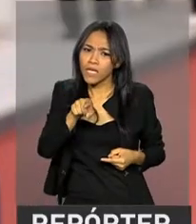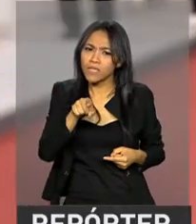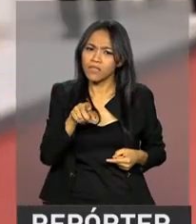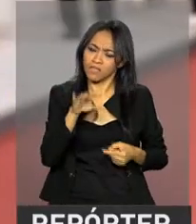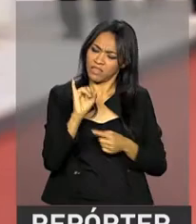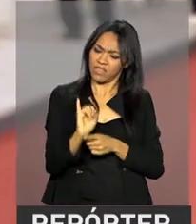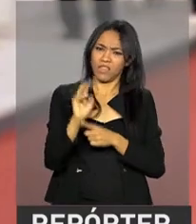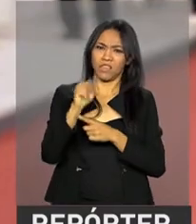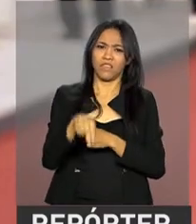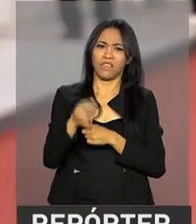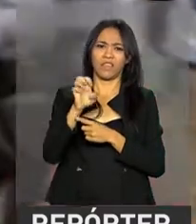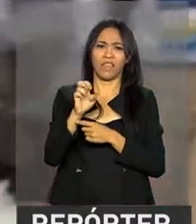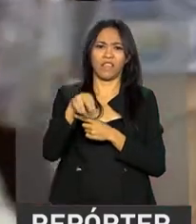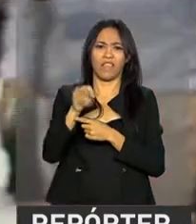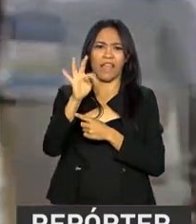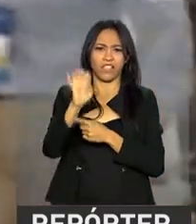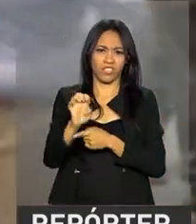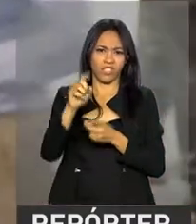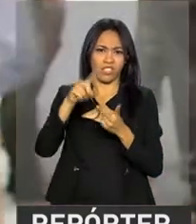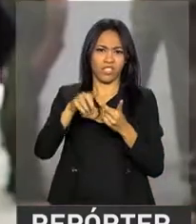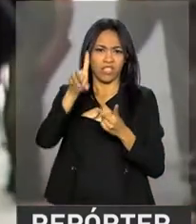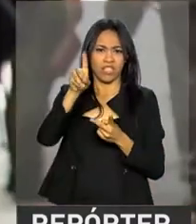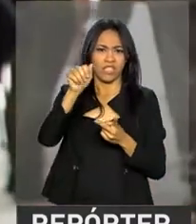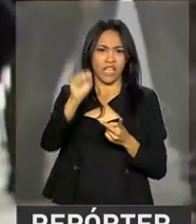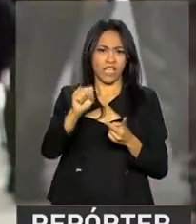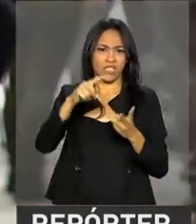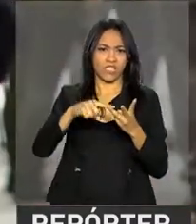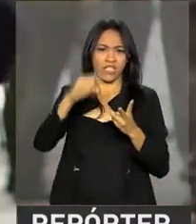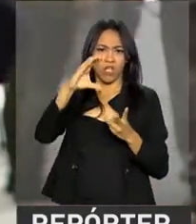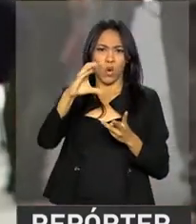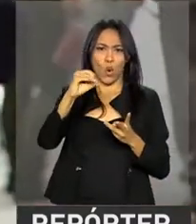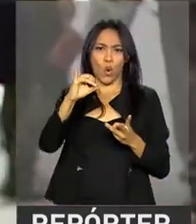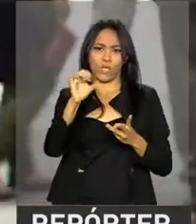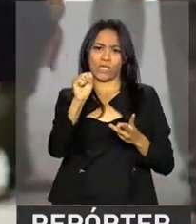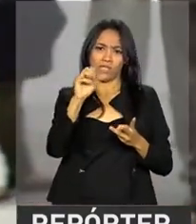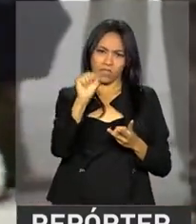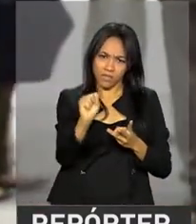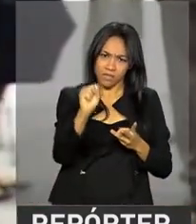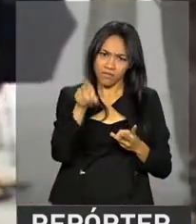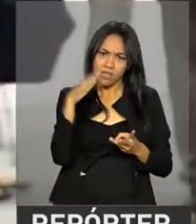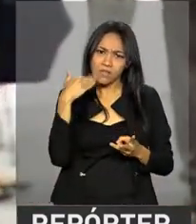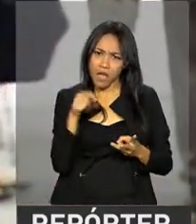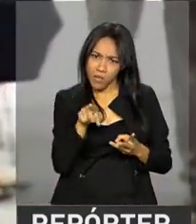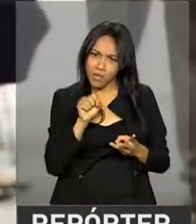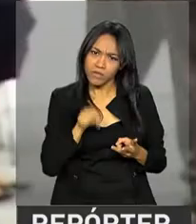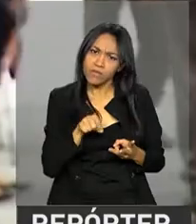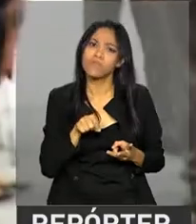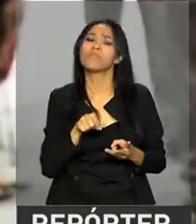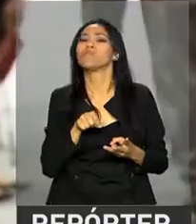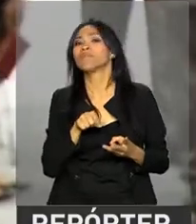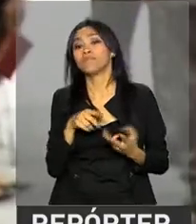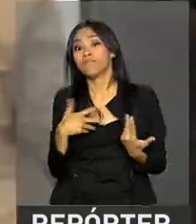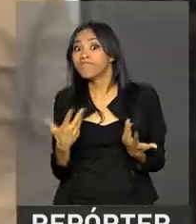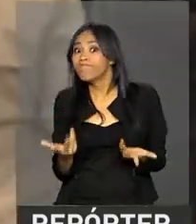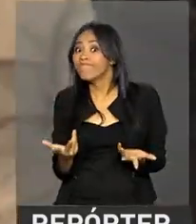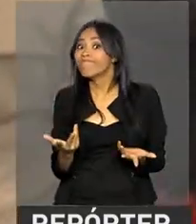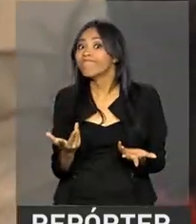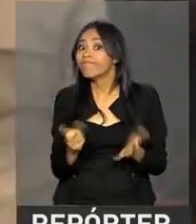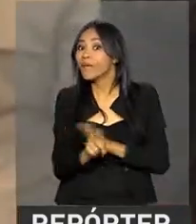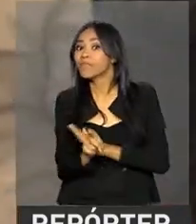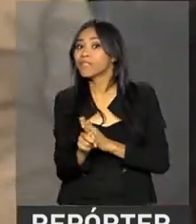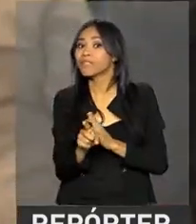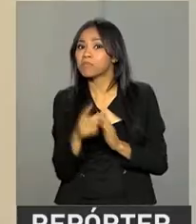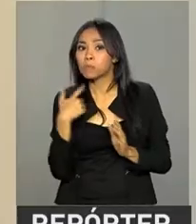não sei eu acho que a internet em geral assim mãe google facebook internet assim das coisas através da supervisão